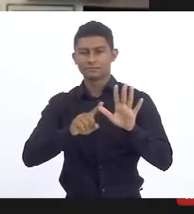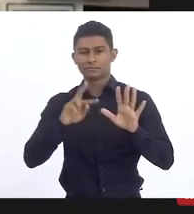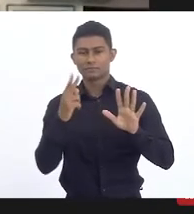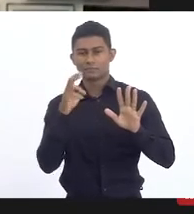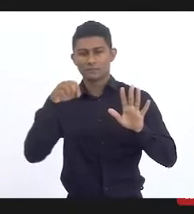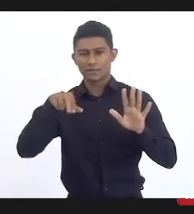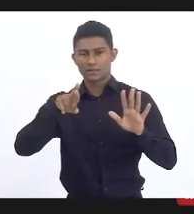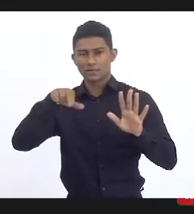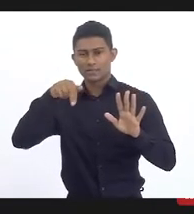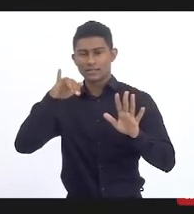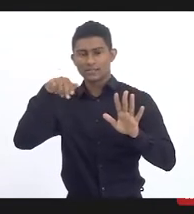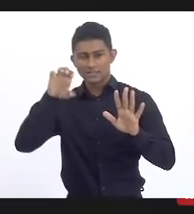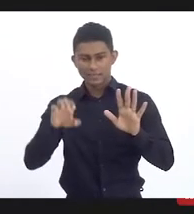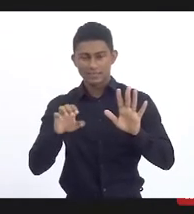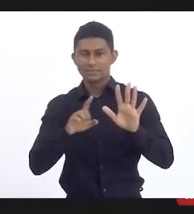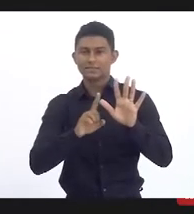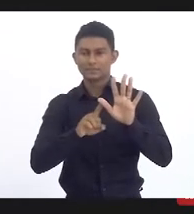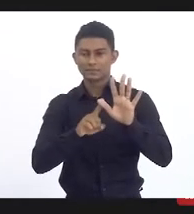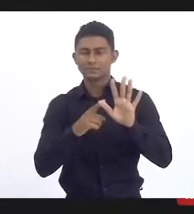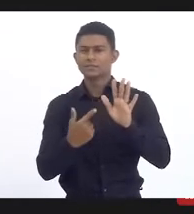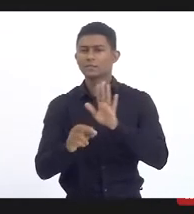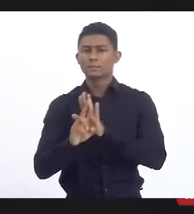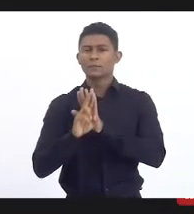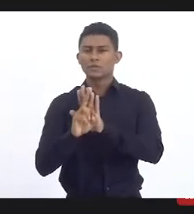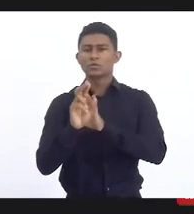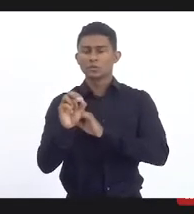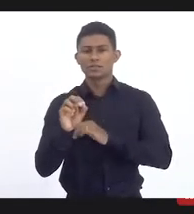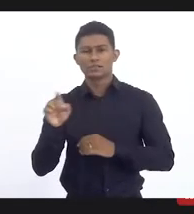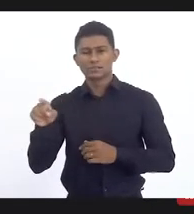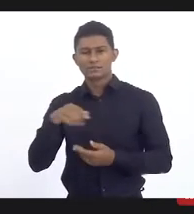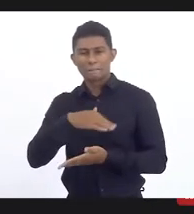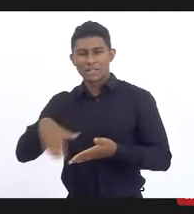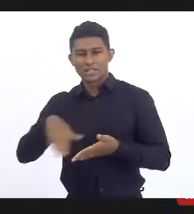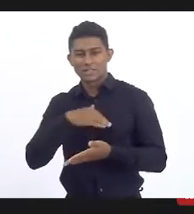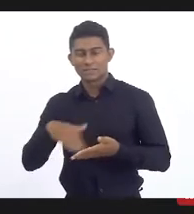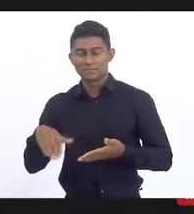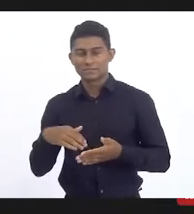Diniz, representando o Ministério Público,